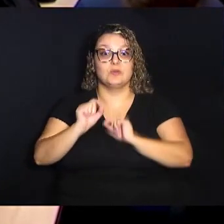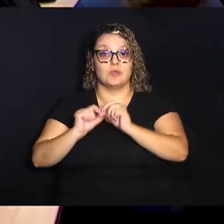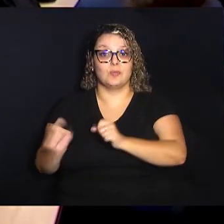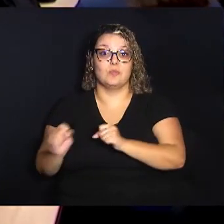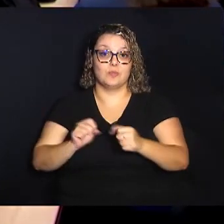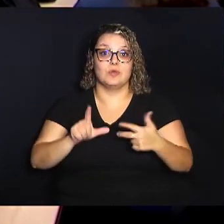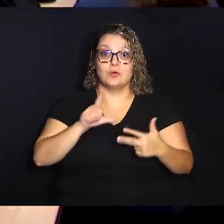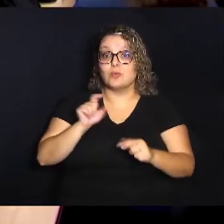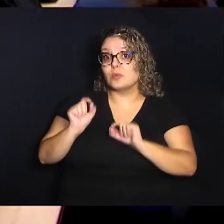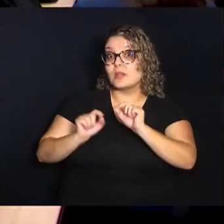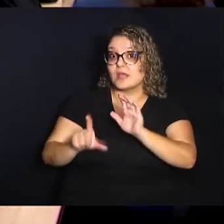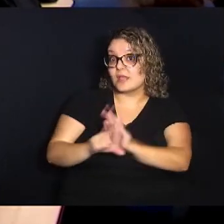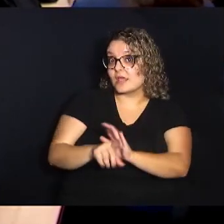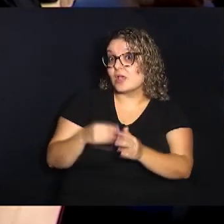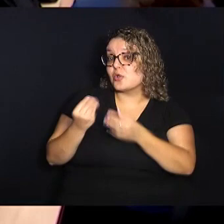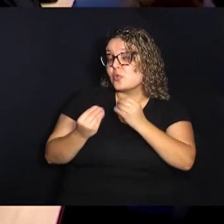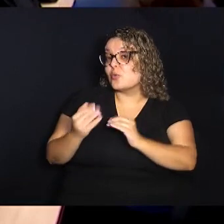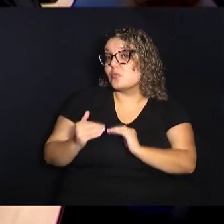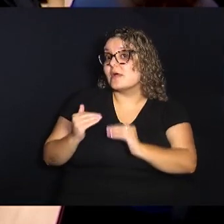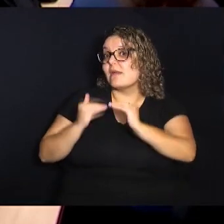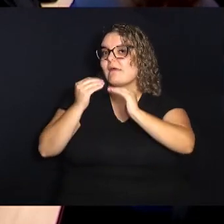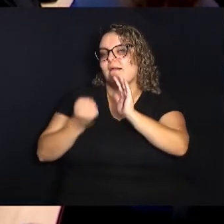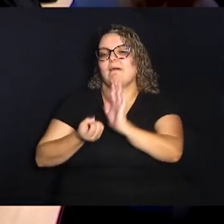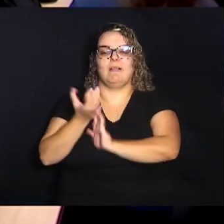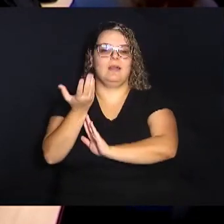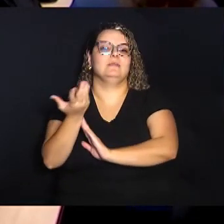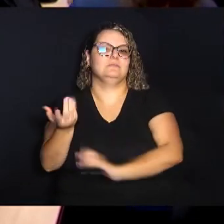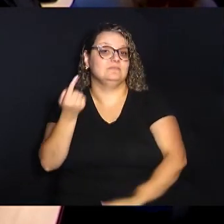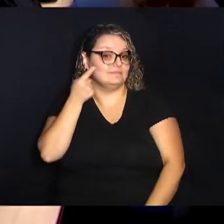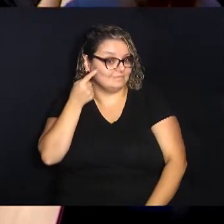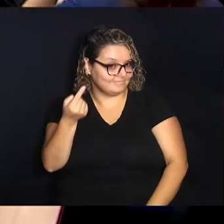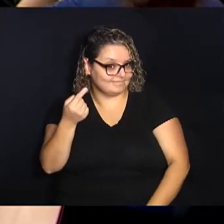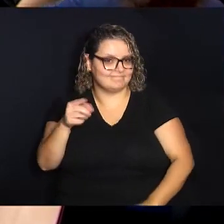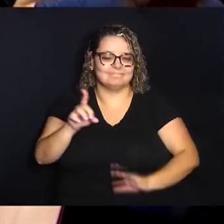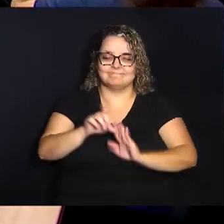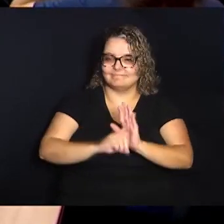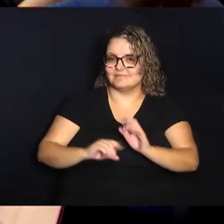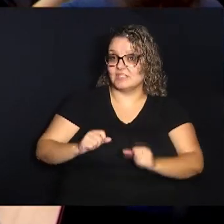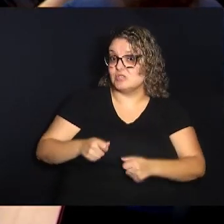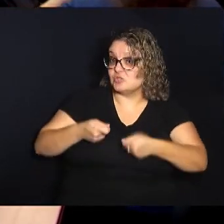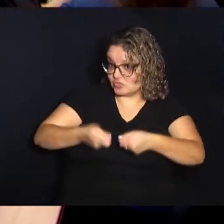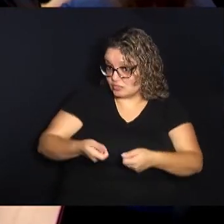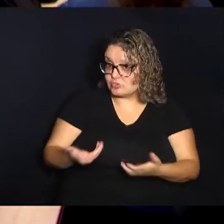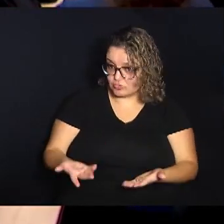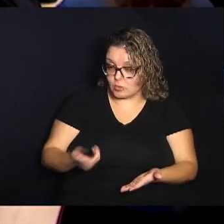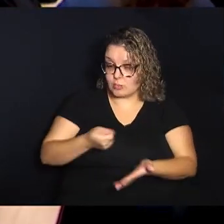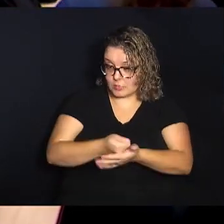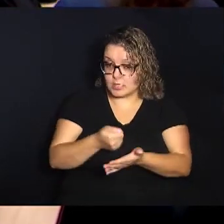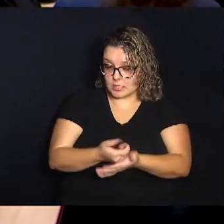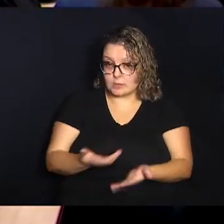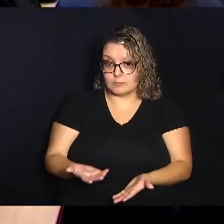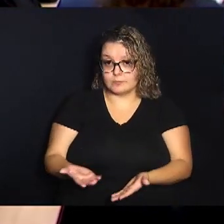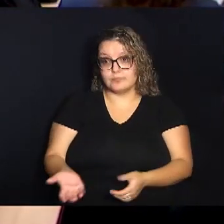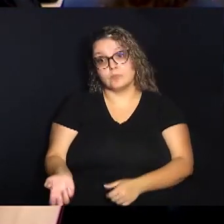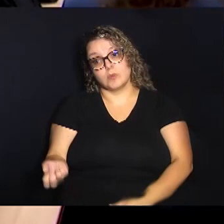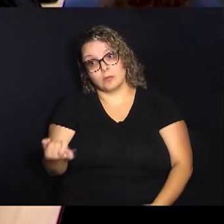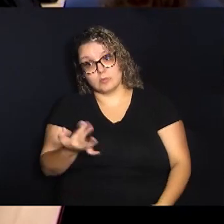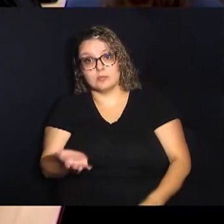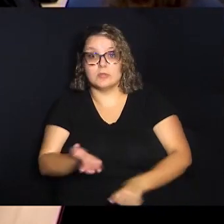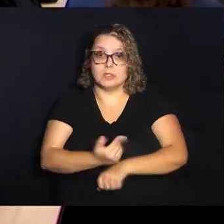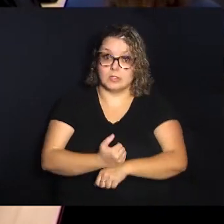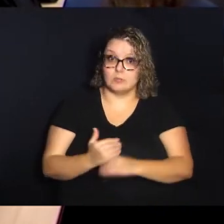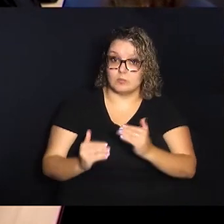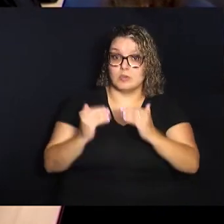uma lei, como é que ela é elaborada, noções de direito, de deveres, né? Mais cedo a gente vai começar a formar os